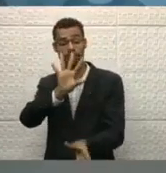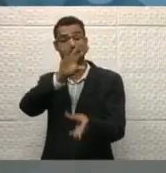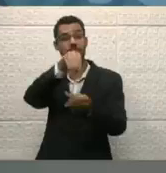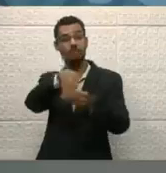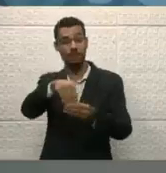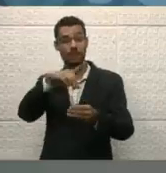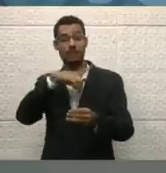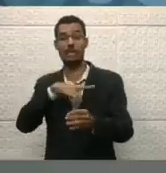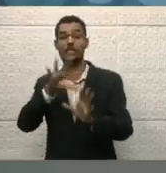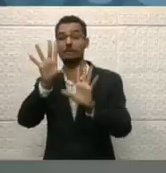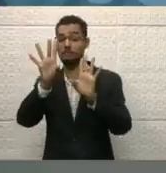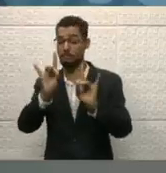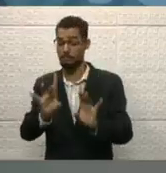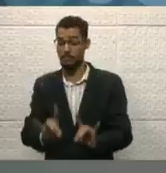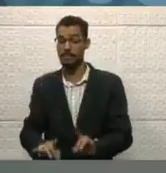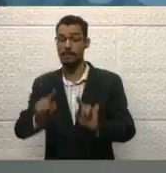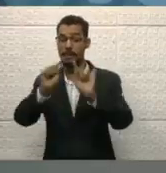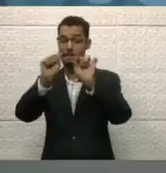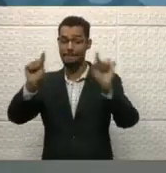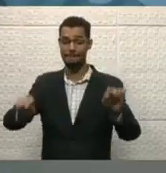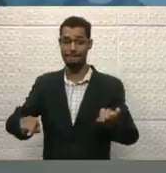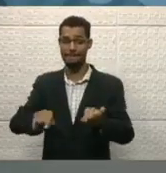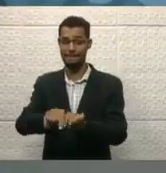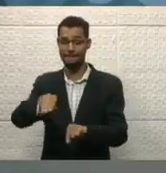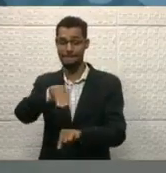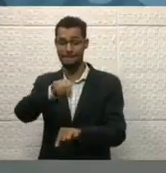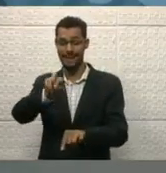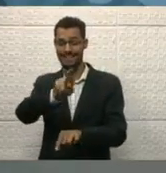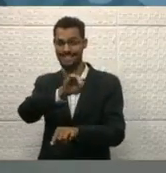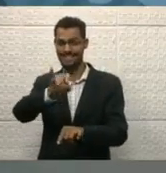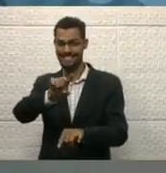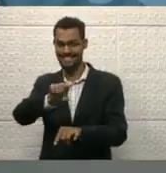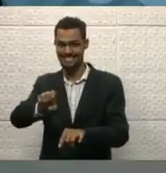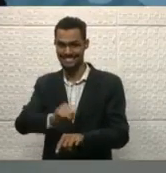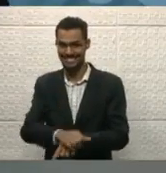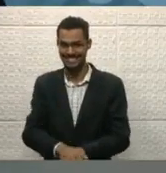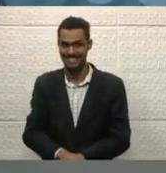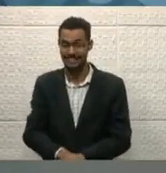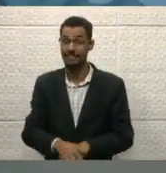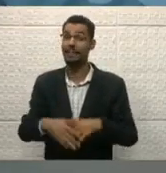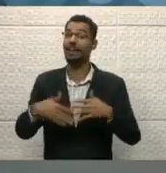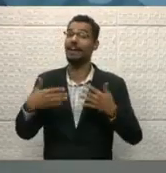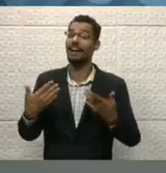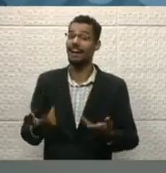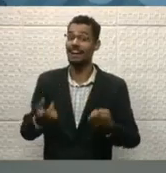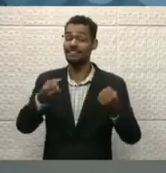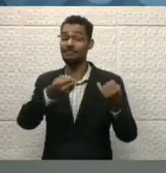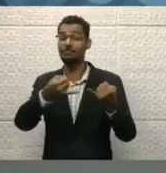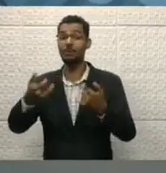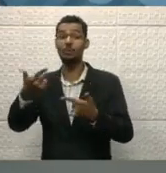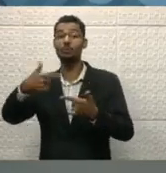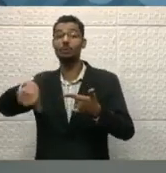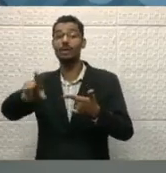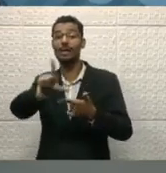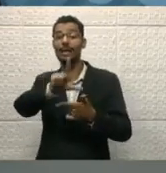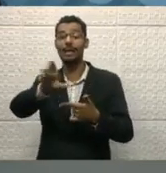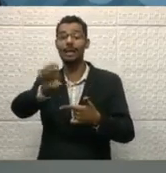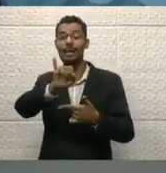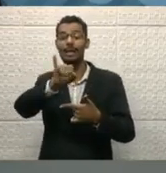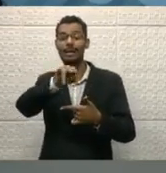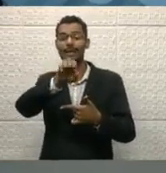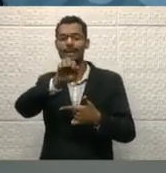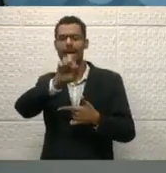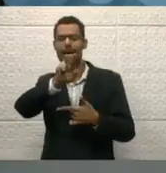uma categoria específica de matrizes, que são as matrizes quadradas. Depois nós avaliamos os sistemas lineares, como eles